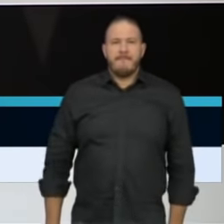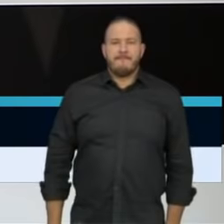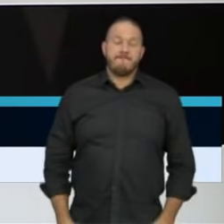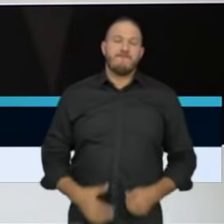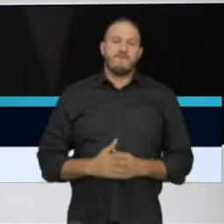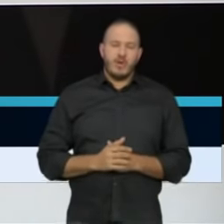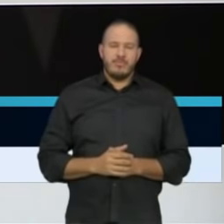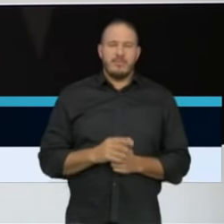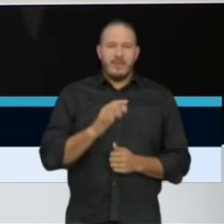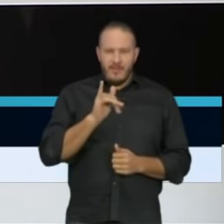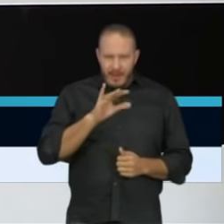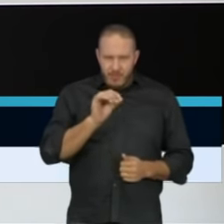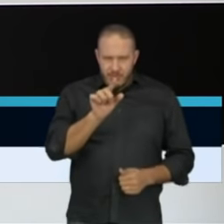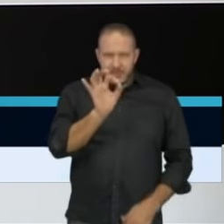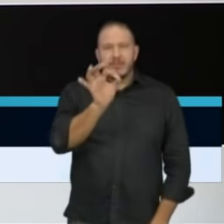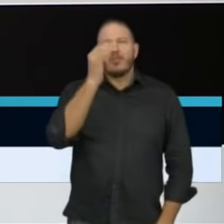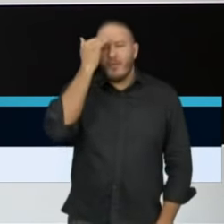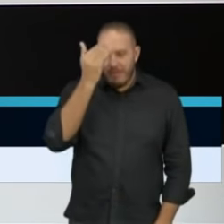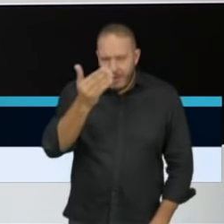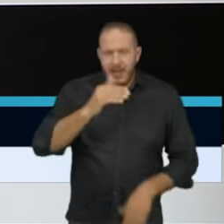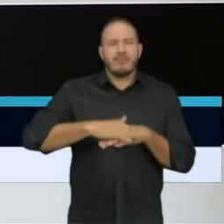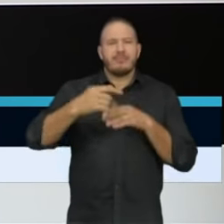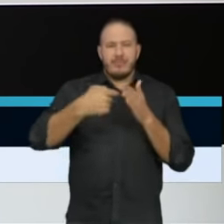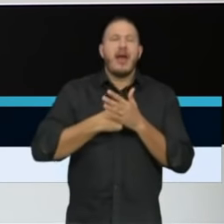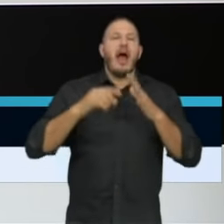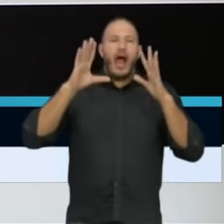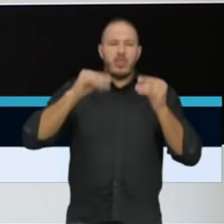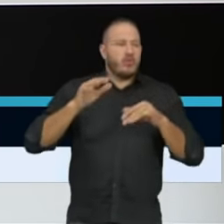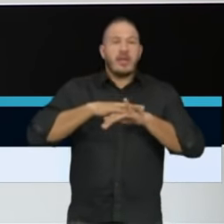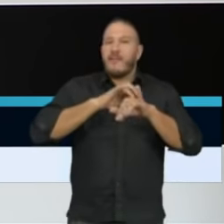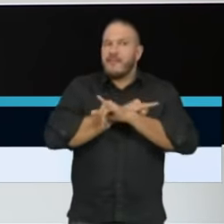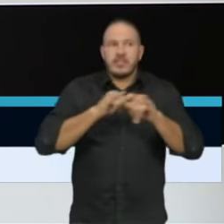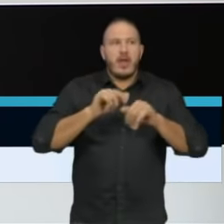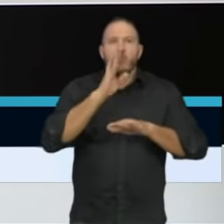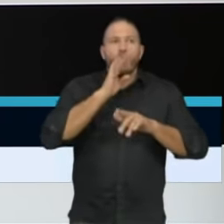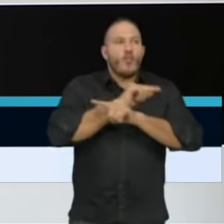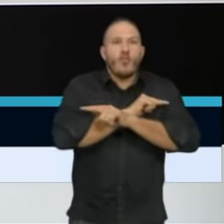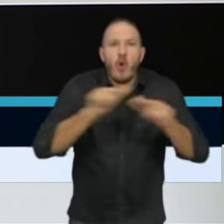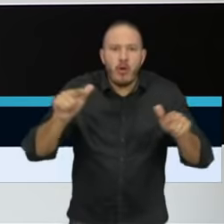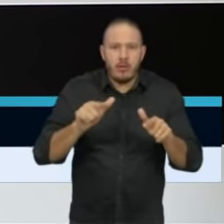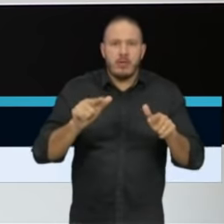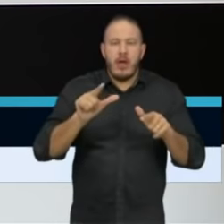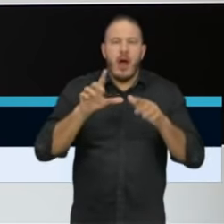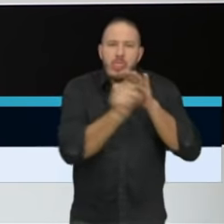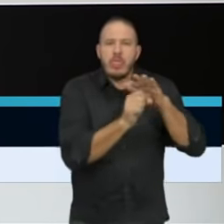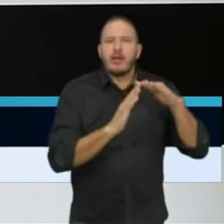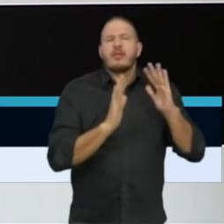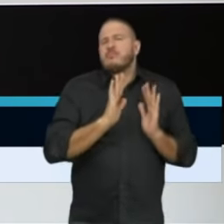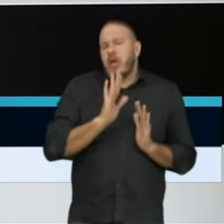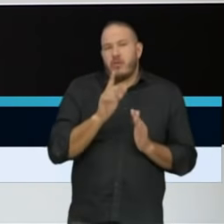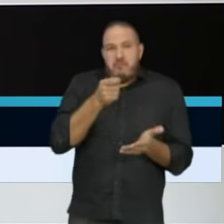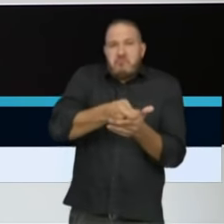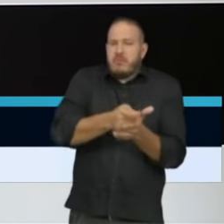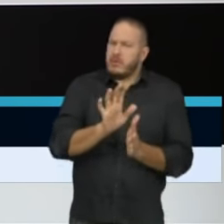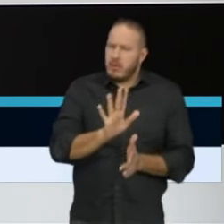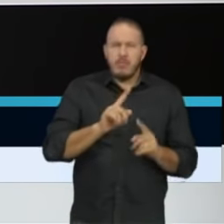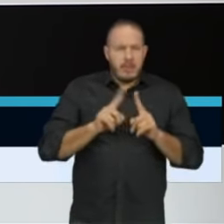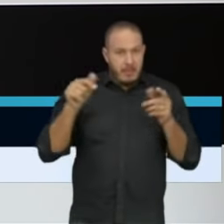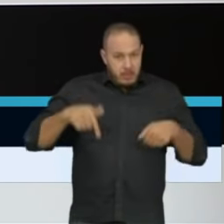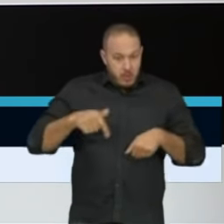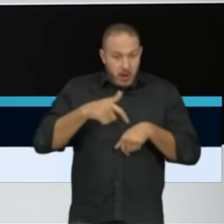Fábio, obrigado pela pergunta. Toque de recolher, não. Neste momento, não. E a partir de hoje, a quarentena,